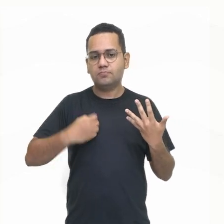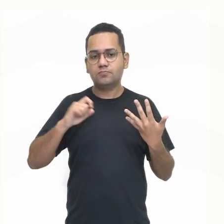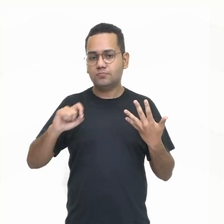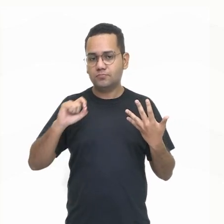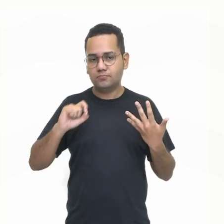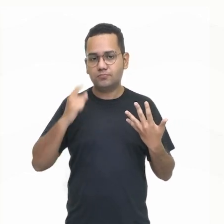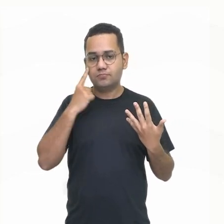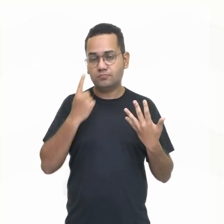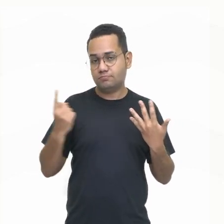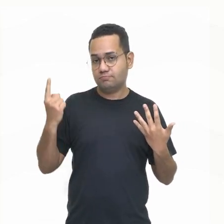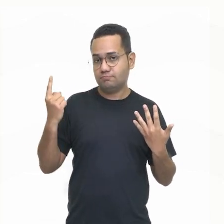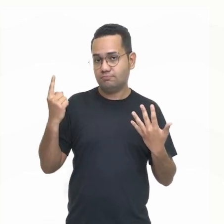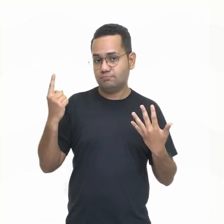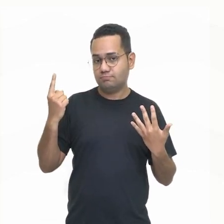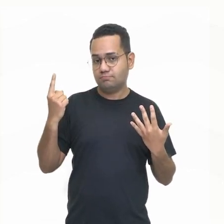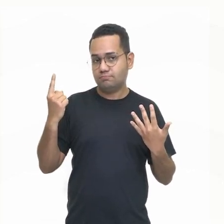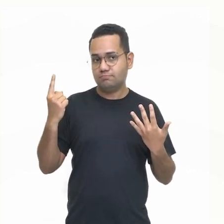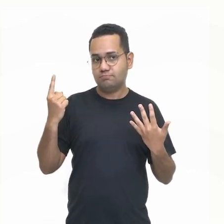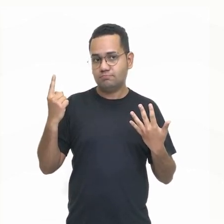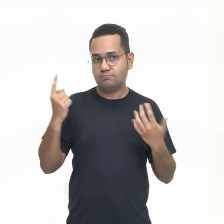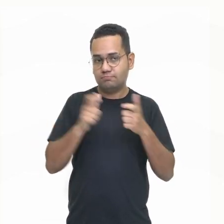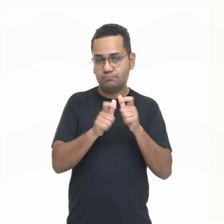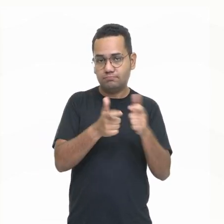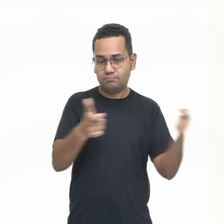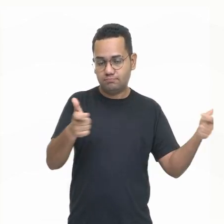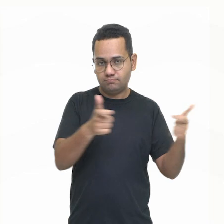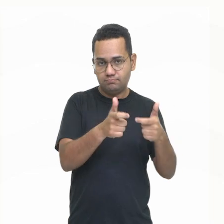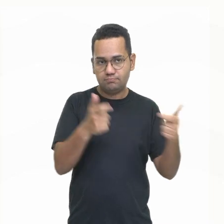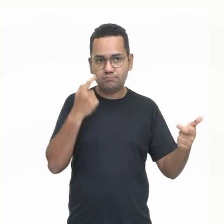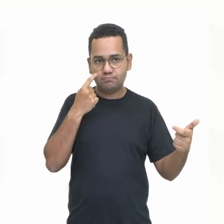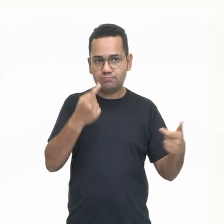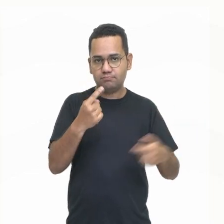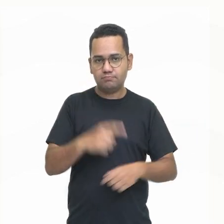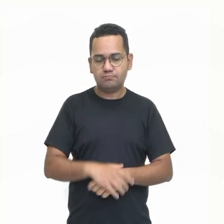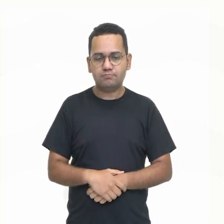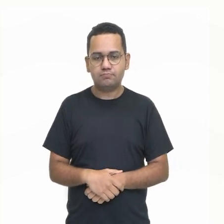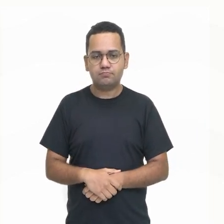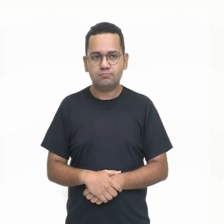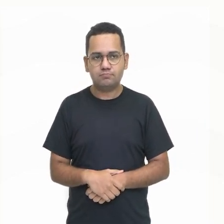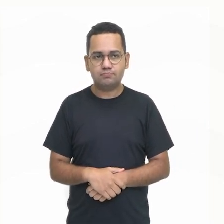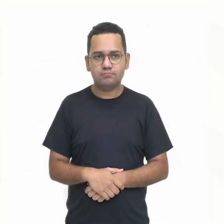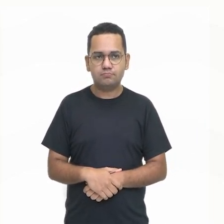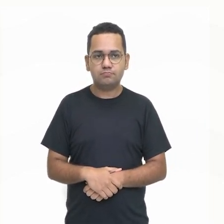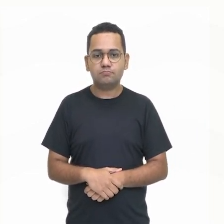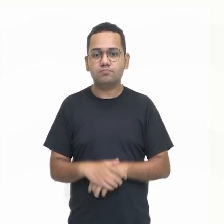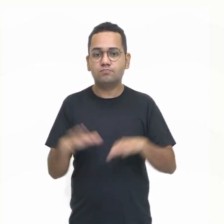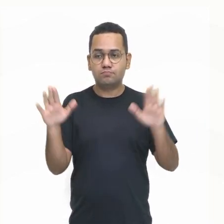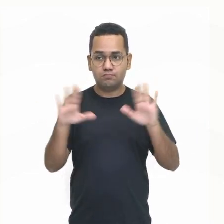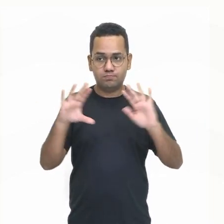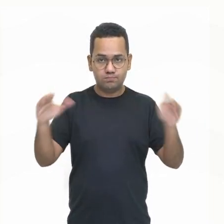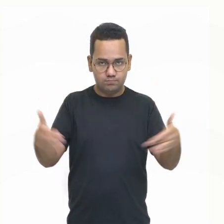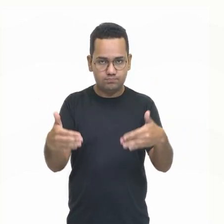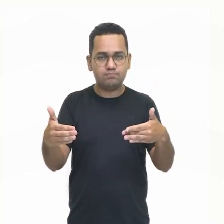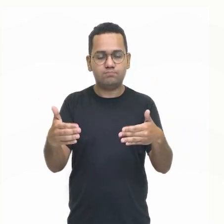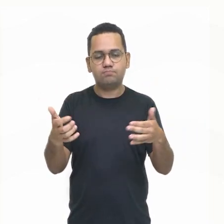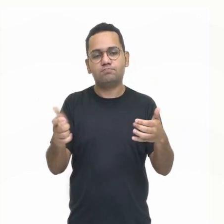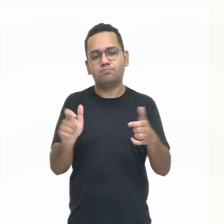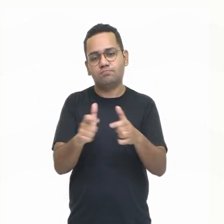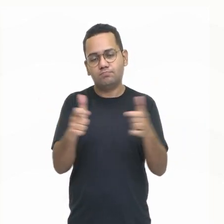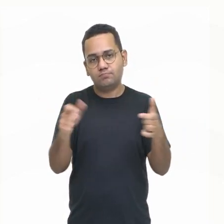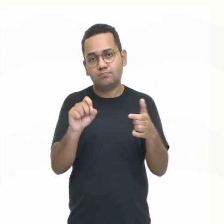crescendo nessa pirâmide. Quando eu falo de mais específico, maior especificidade,